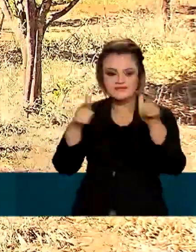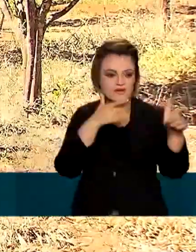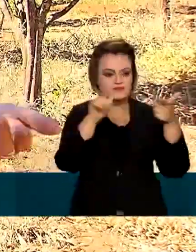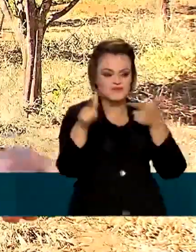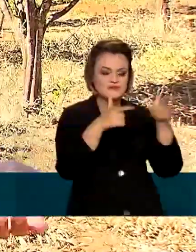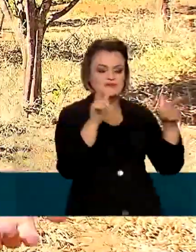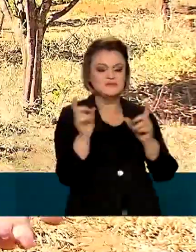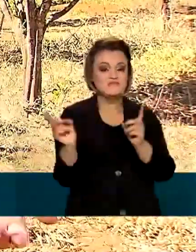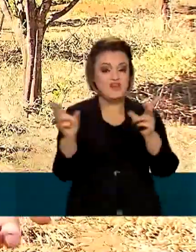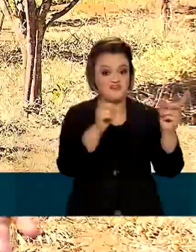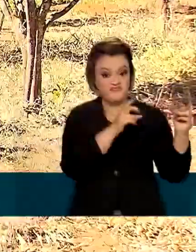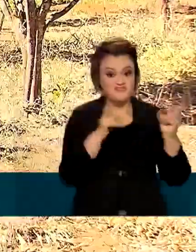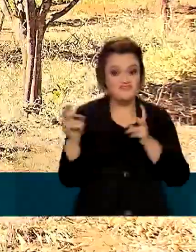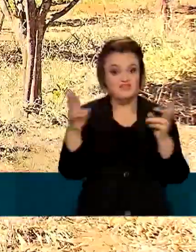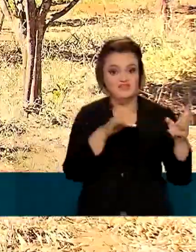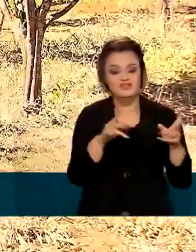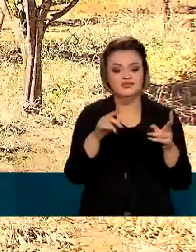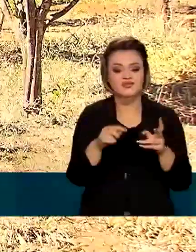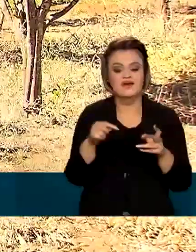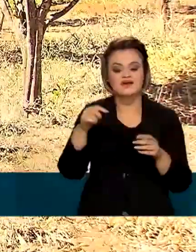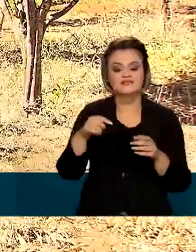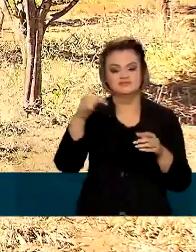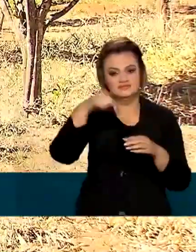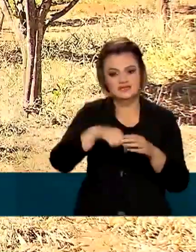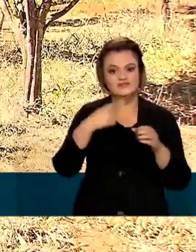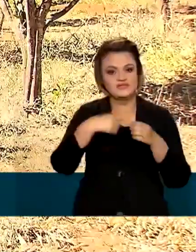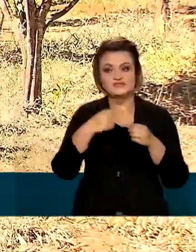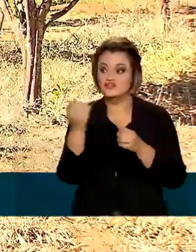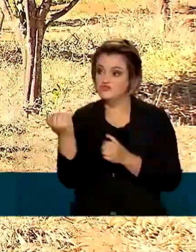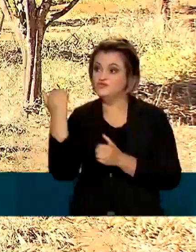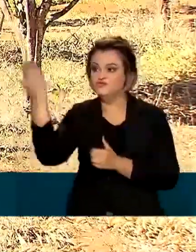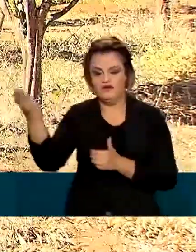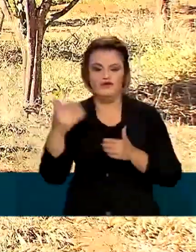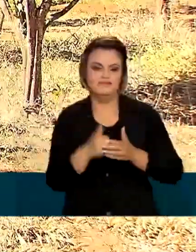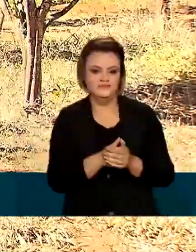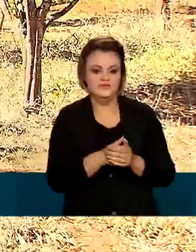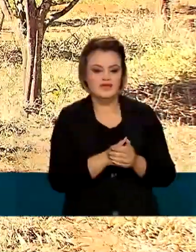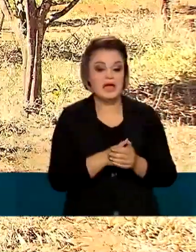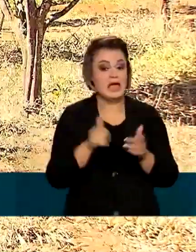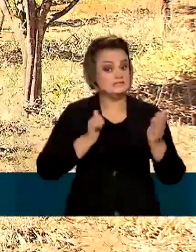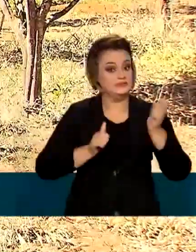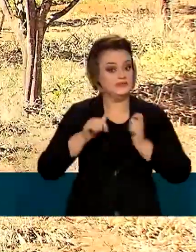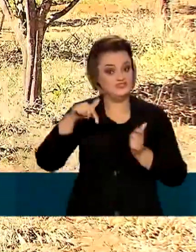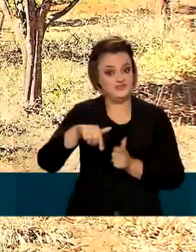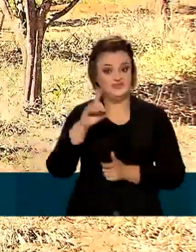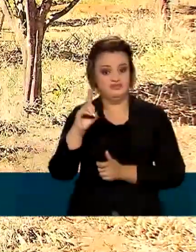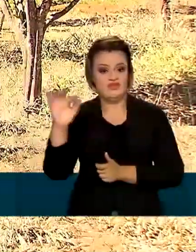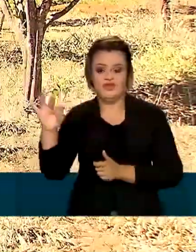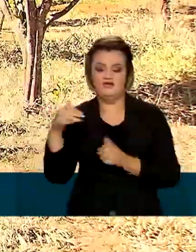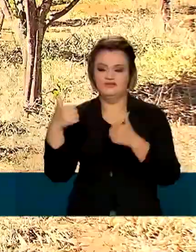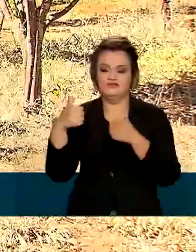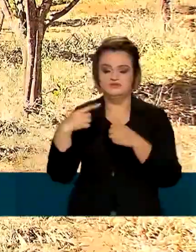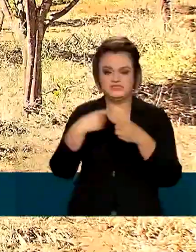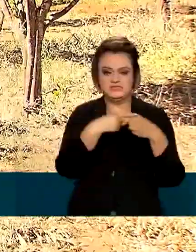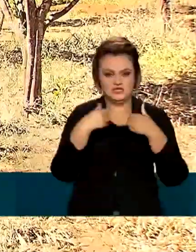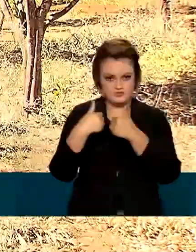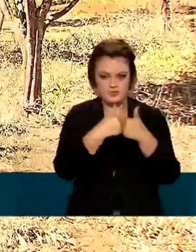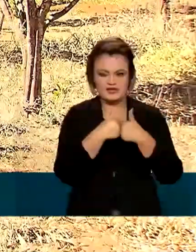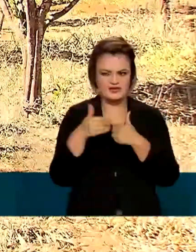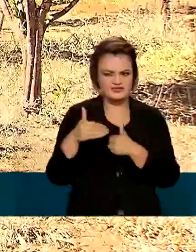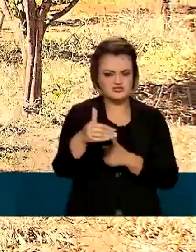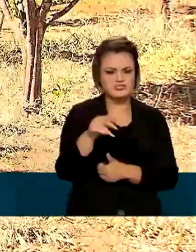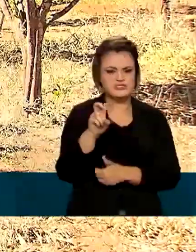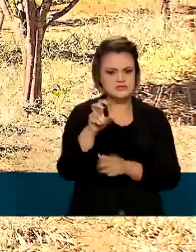comercialização tanto no mercado interno quanto externo. A expectativa aqui no Polo do Distrito Federal e em torno é que em